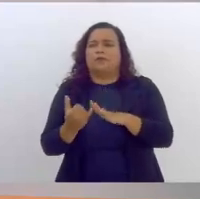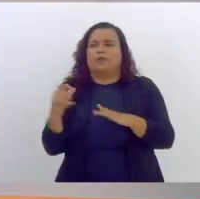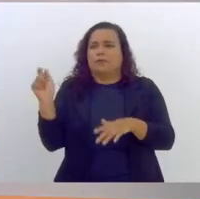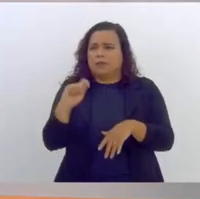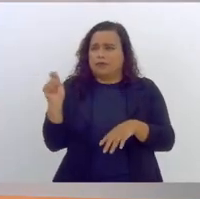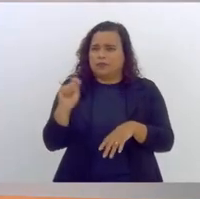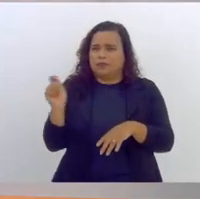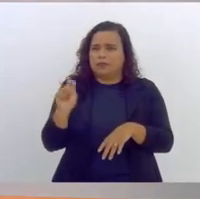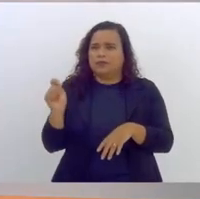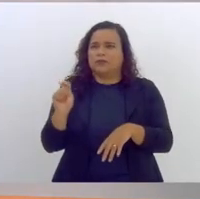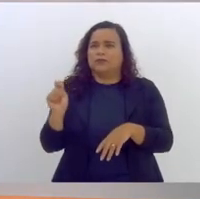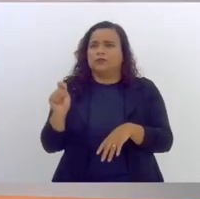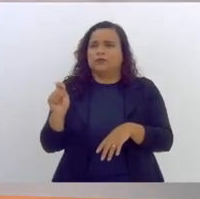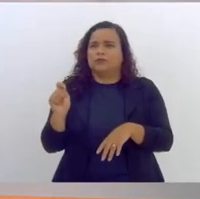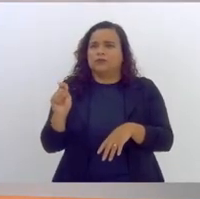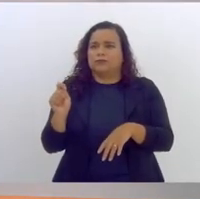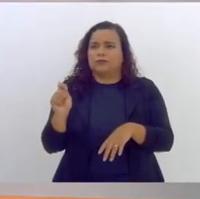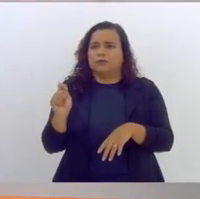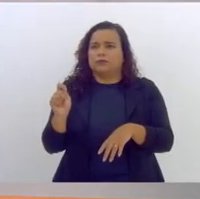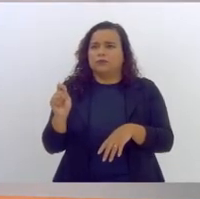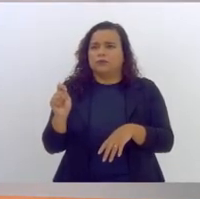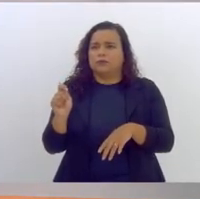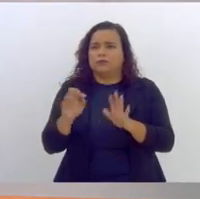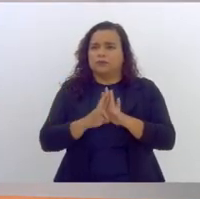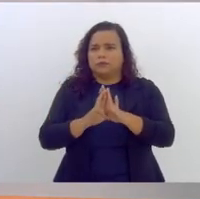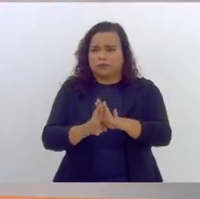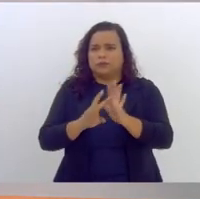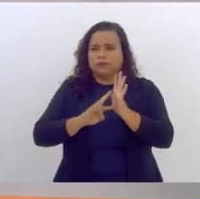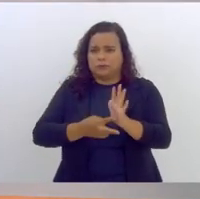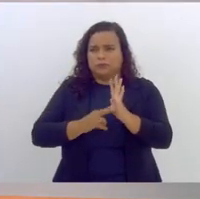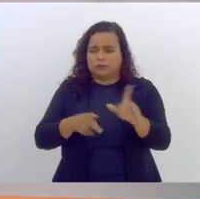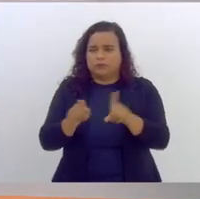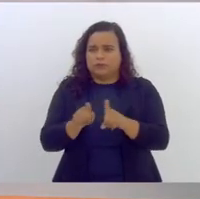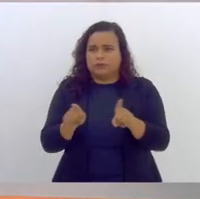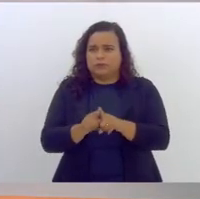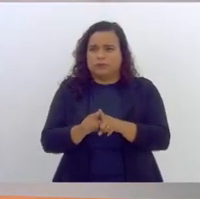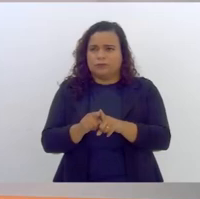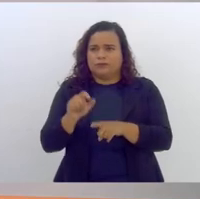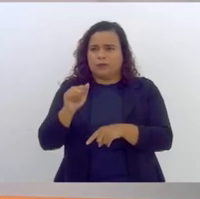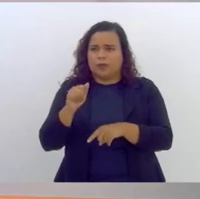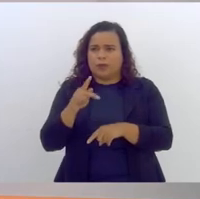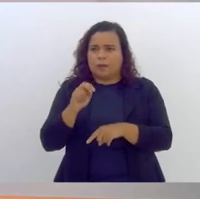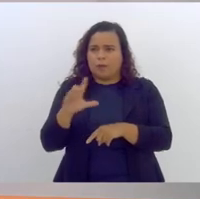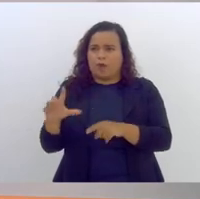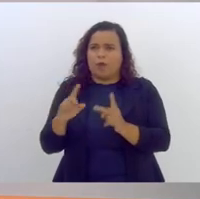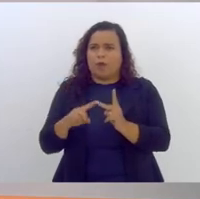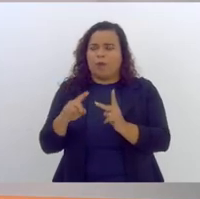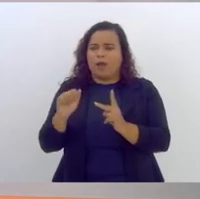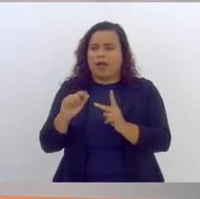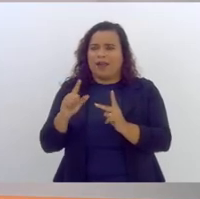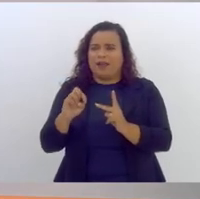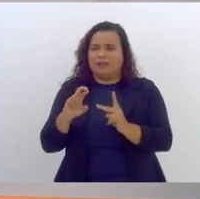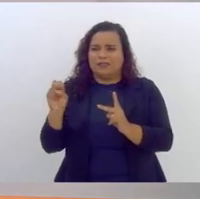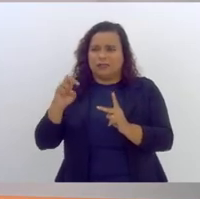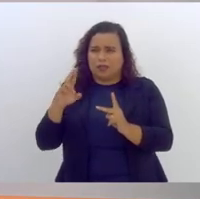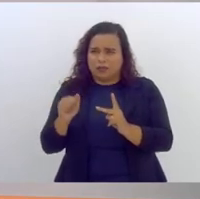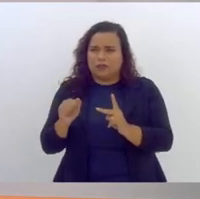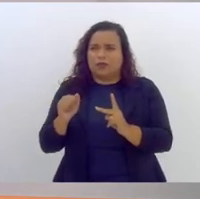associações de representações sindicais Apolo Alessandra sempre conosco